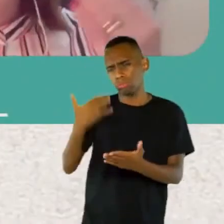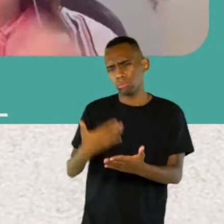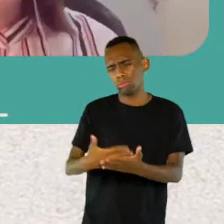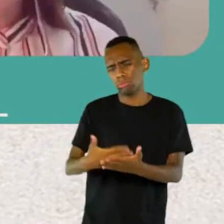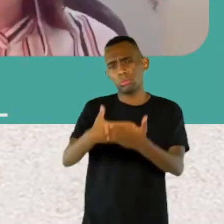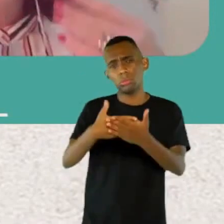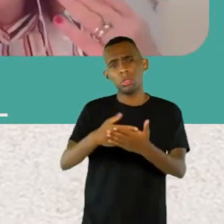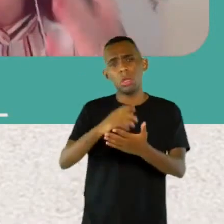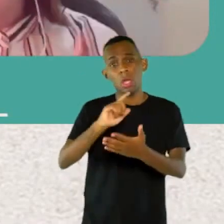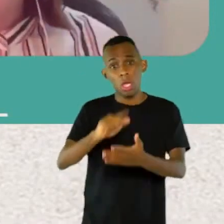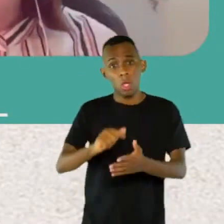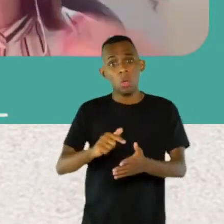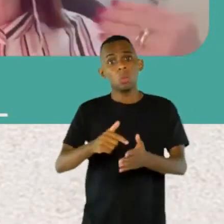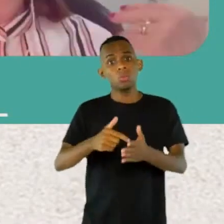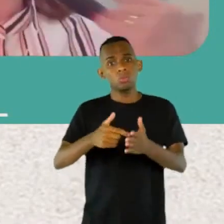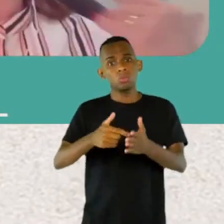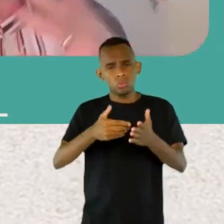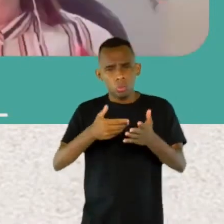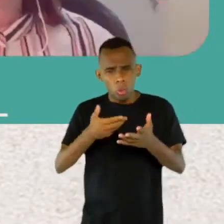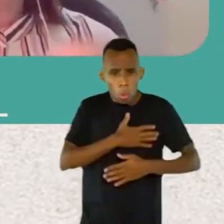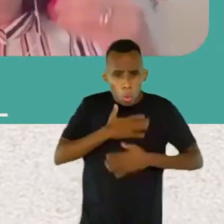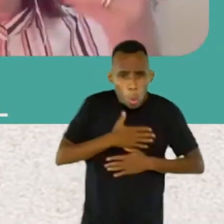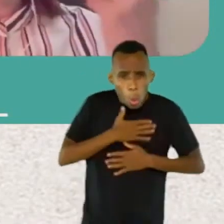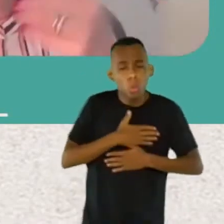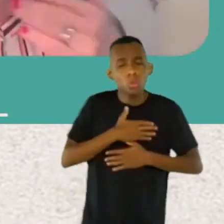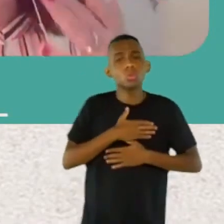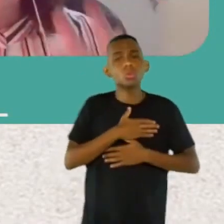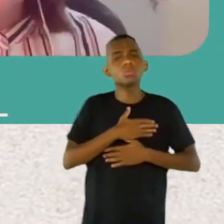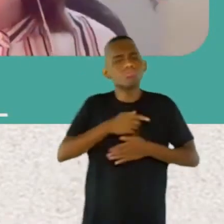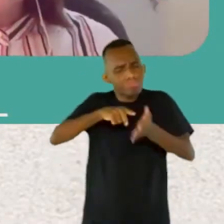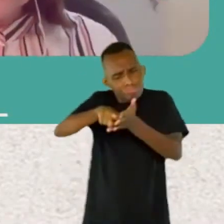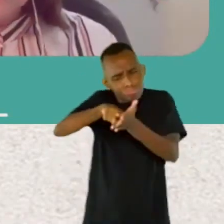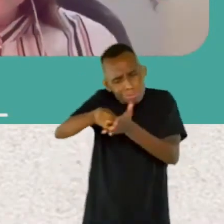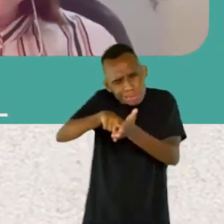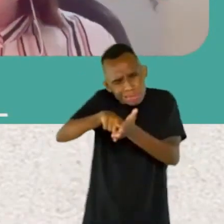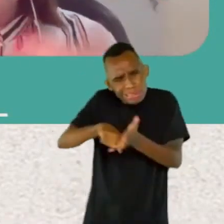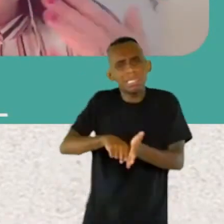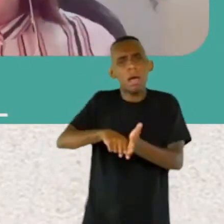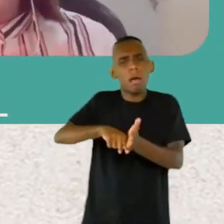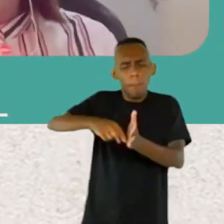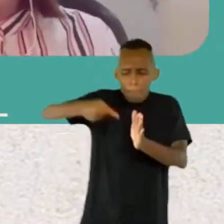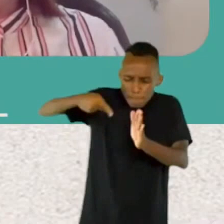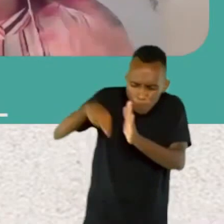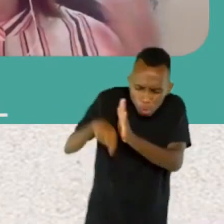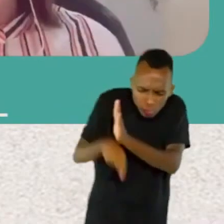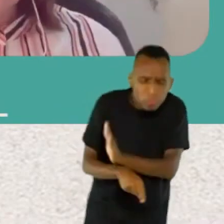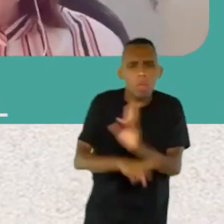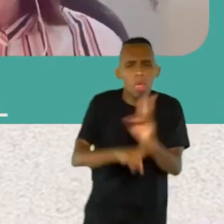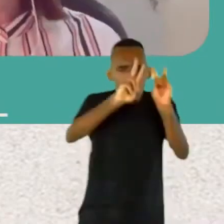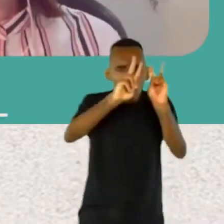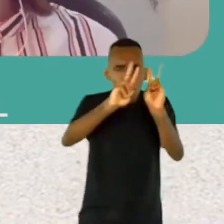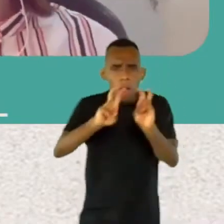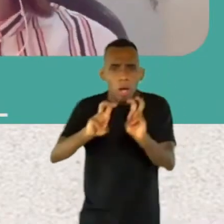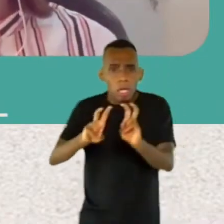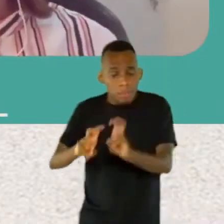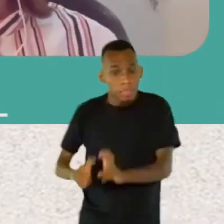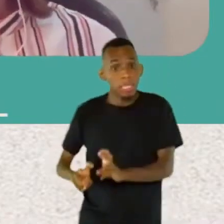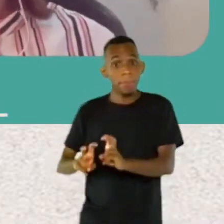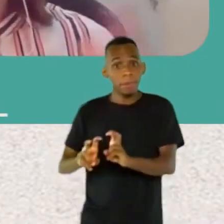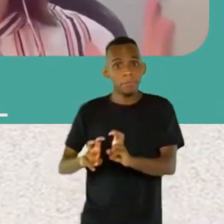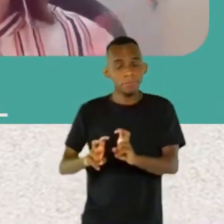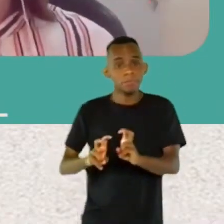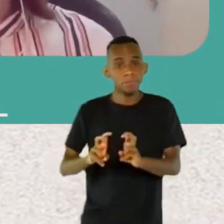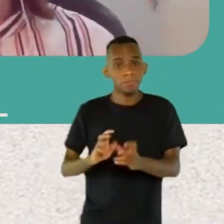gosto muito de me dedicar à pesquisa, eu pesquiso, eu mergulho fundo nos temas que eu me proponho a abordar,